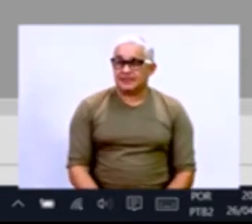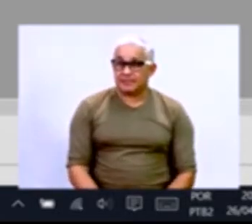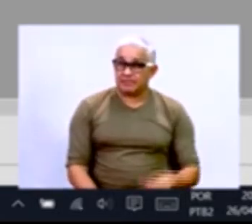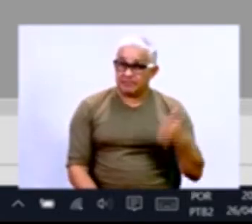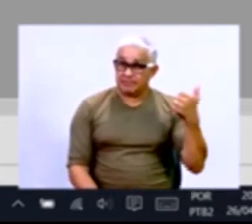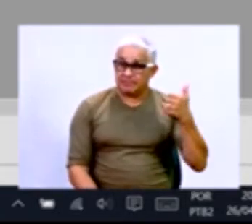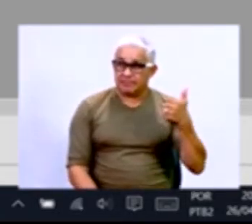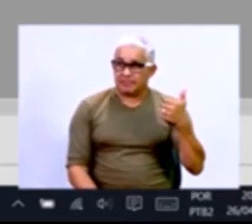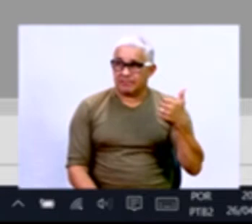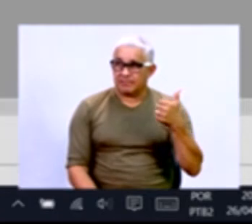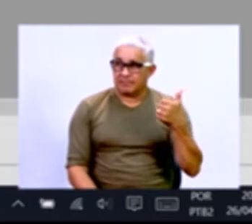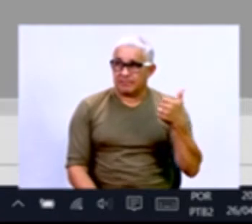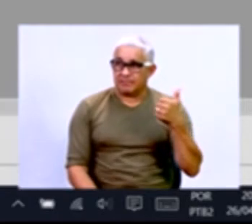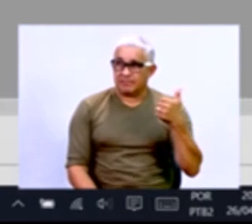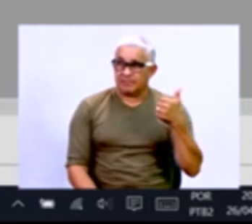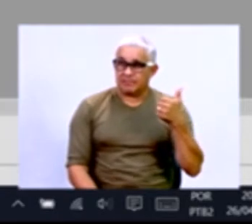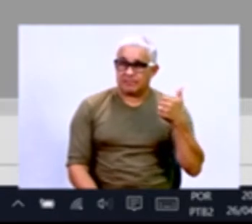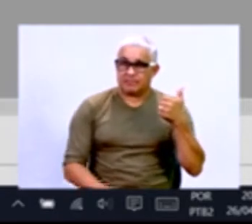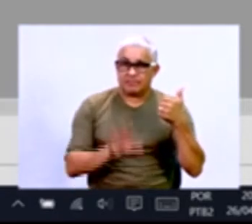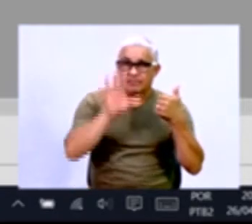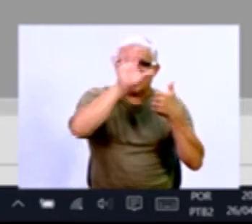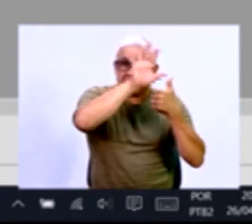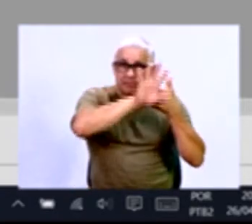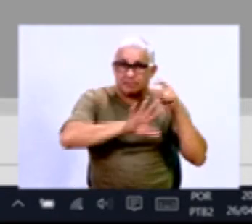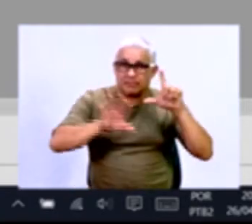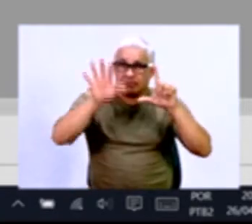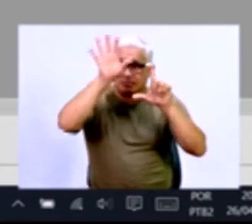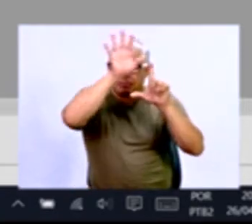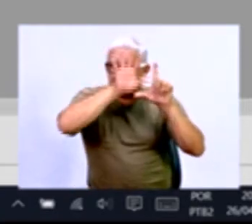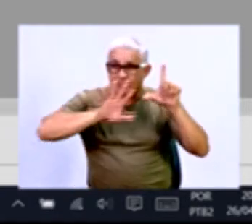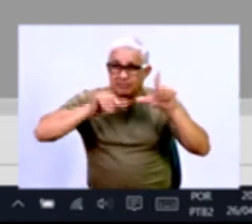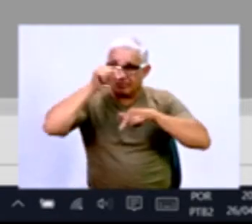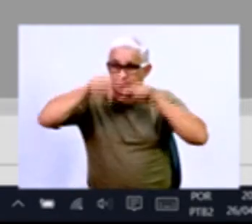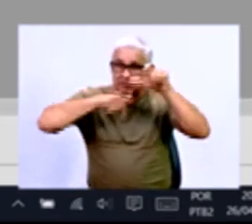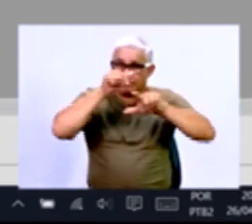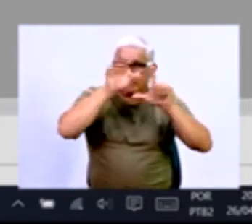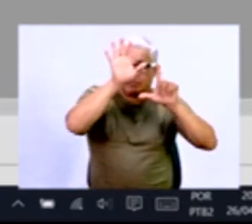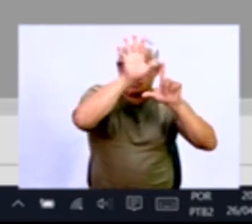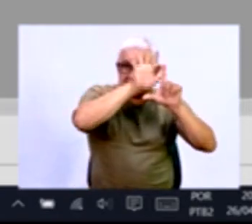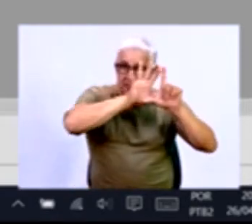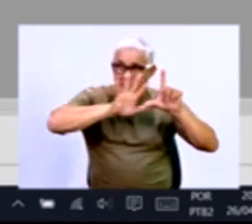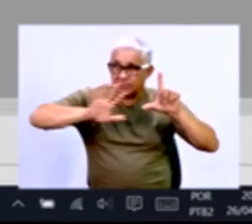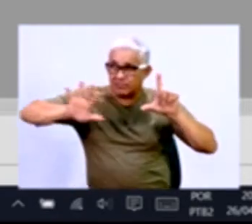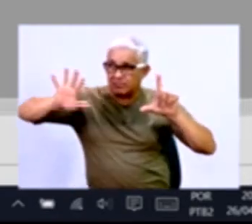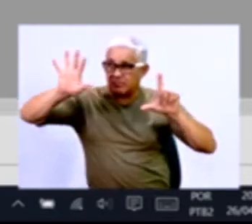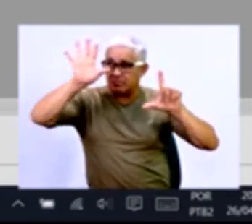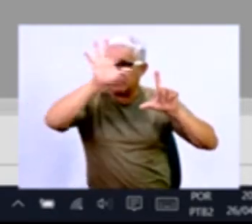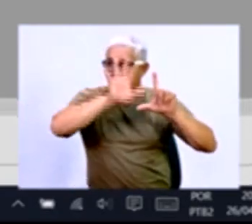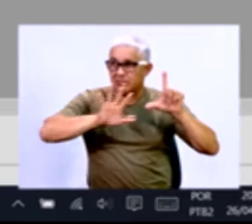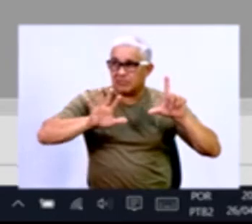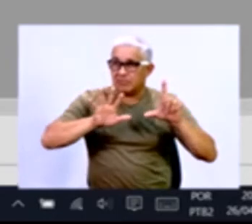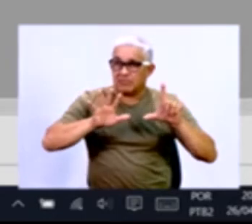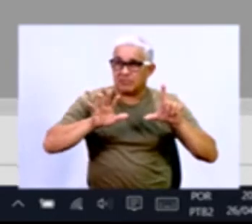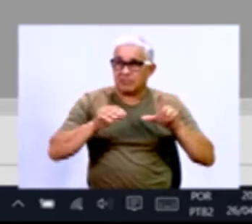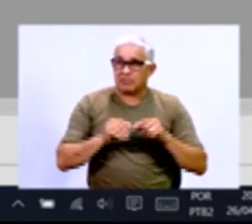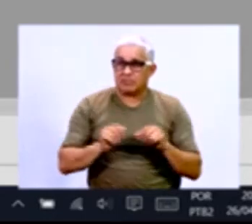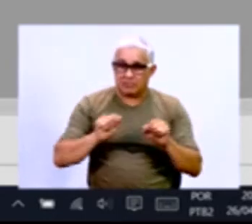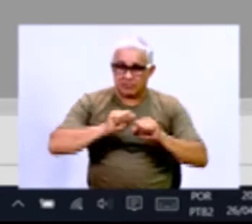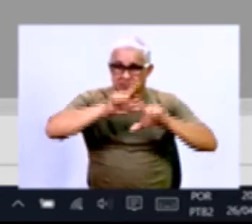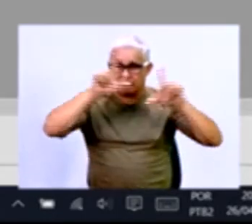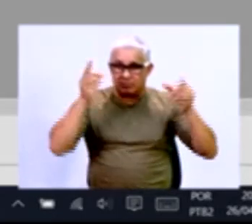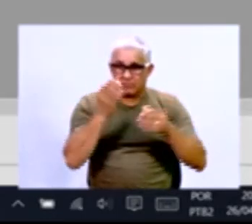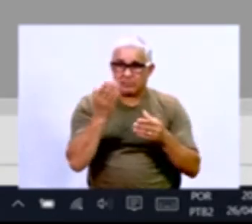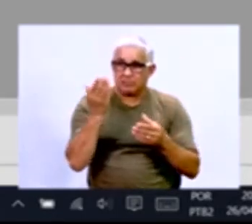primeira coisa, aqui é a nossa área de trabalho. Eu vou pedir aqui, para eu abrir um arquivo, eu vou pedir